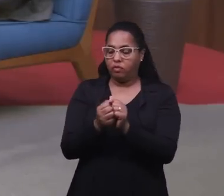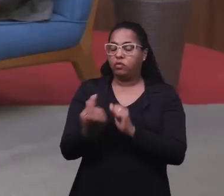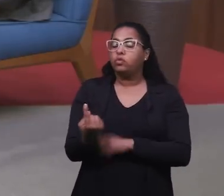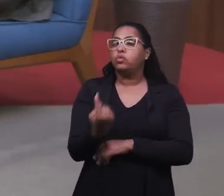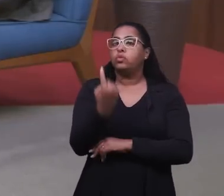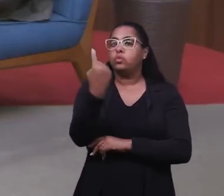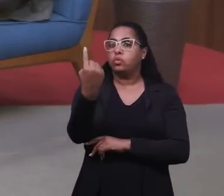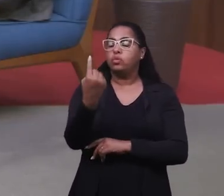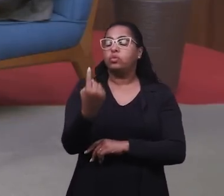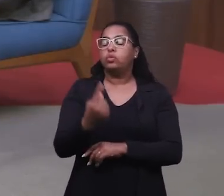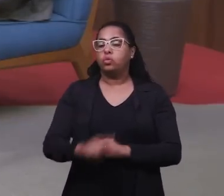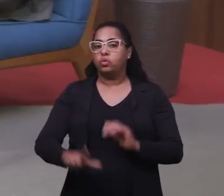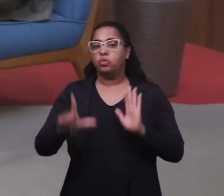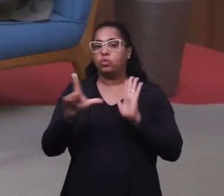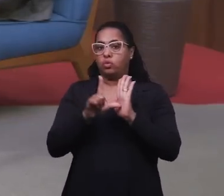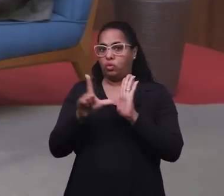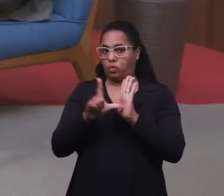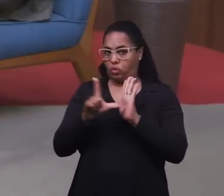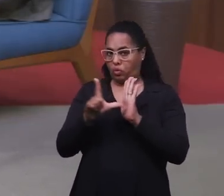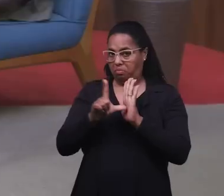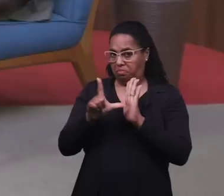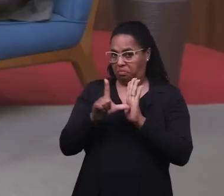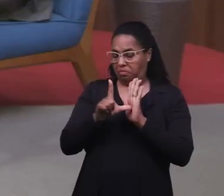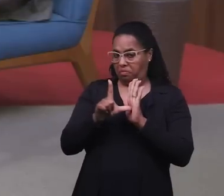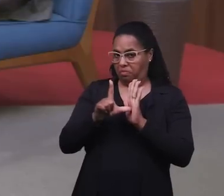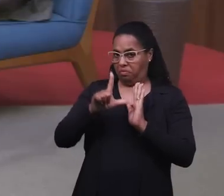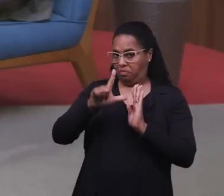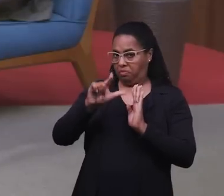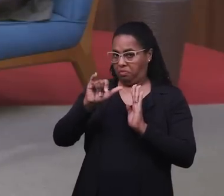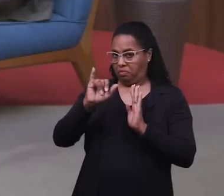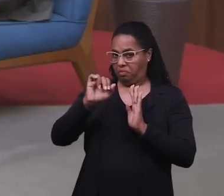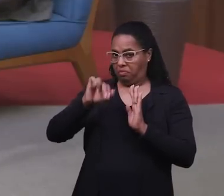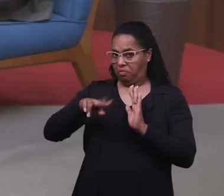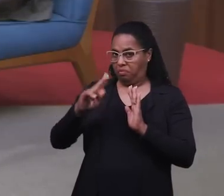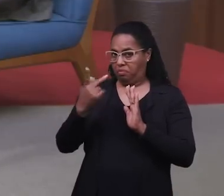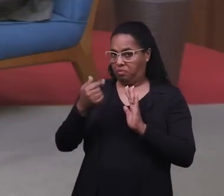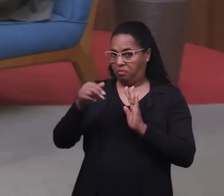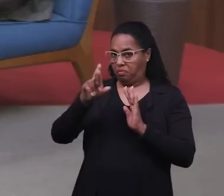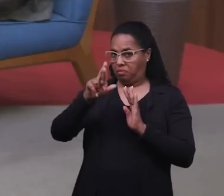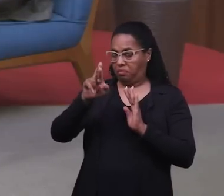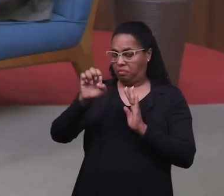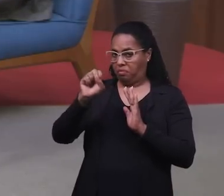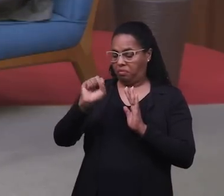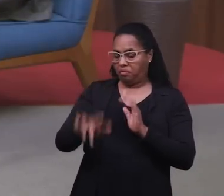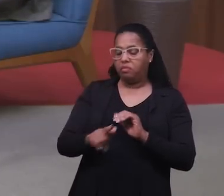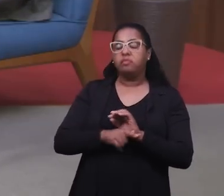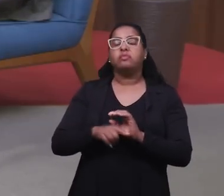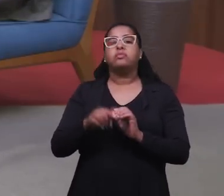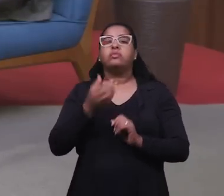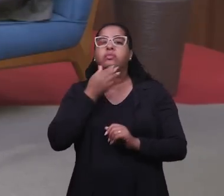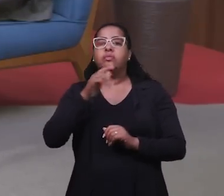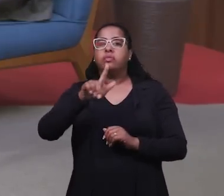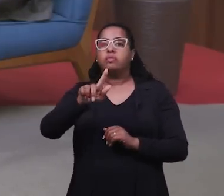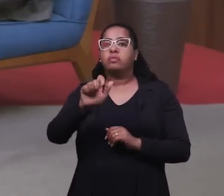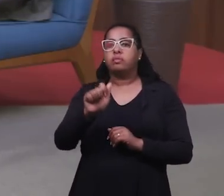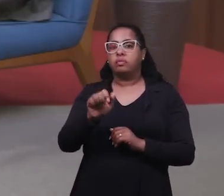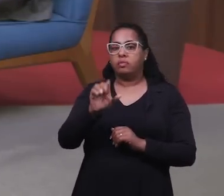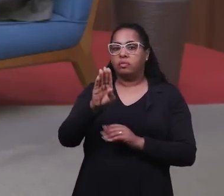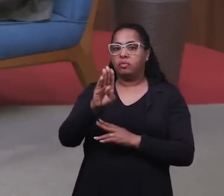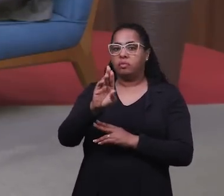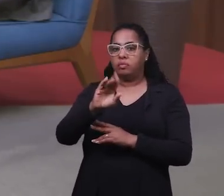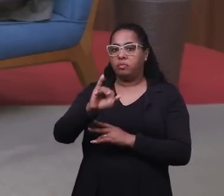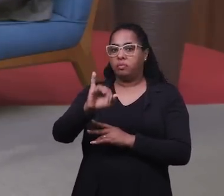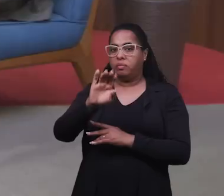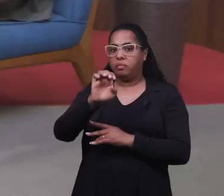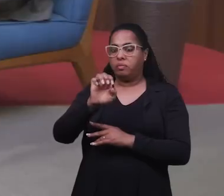juntos. Um deles veio daqui de Linhares, no norte do estado do Espírito Santo. O nosso irmão Gabriel, ele nos